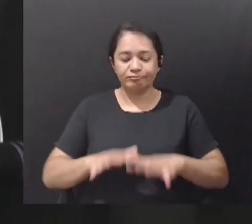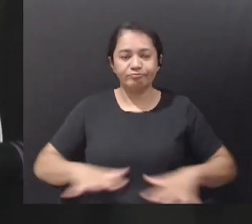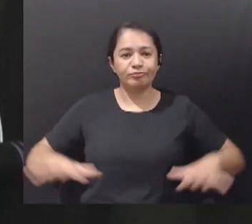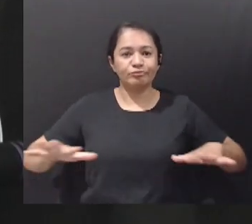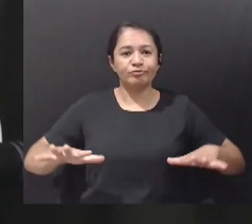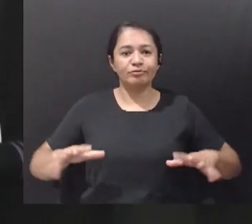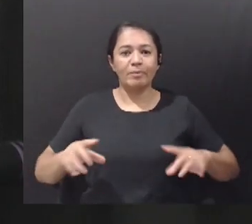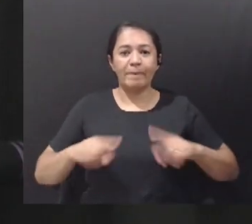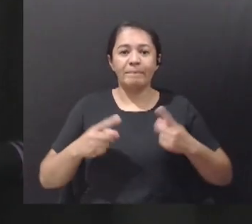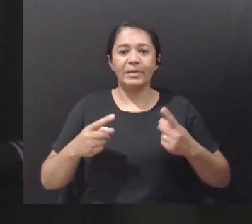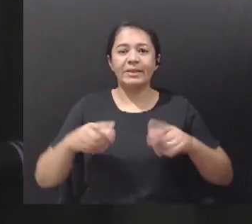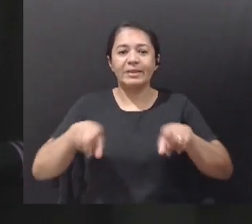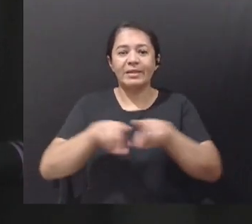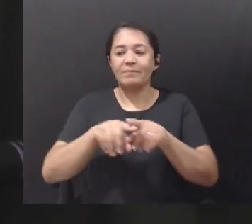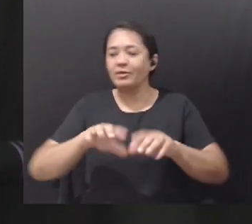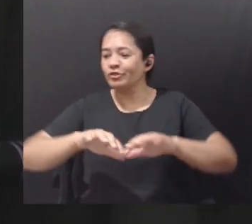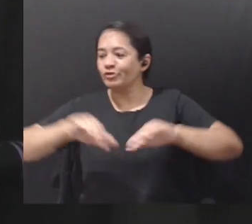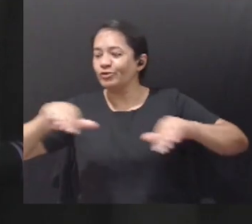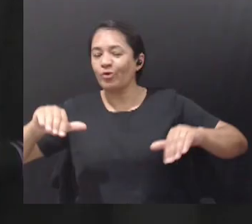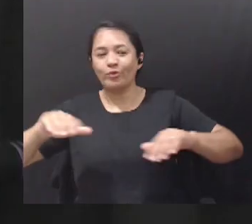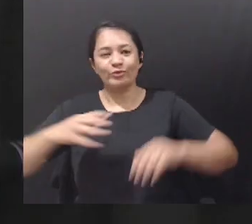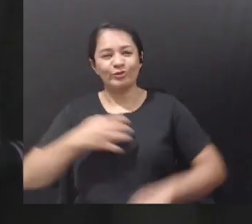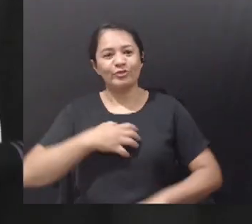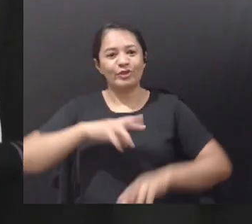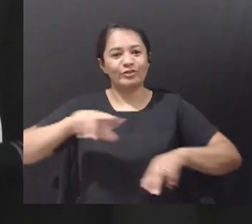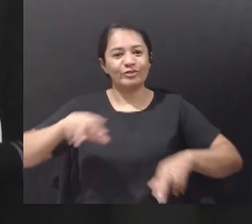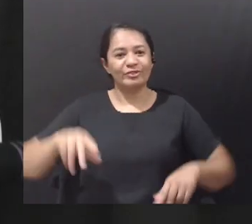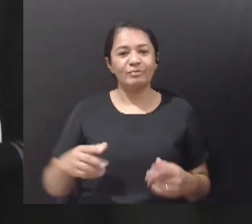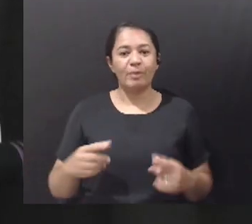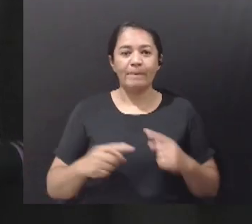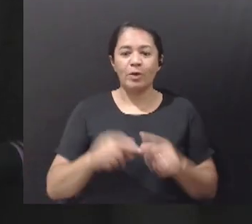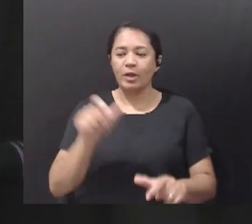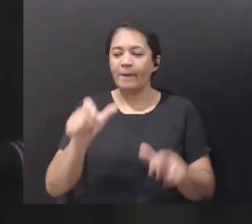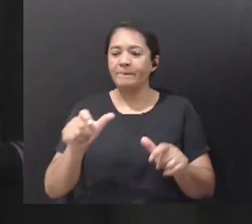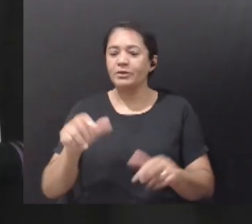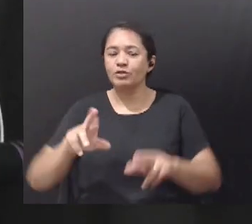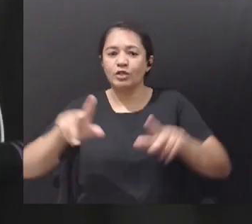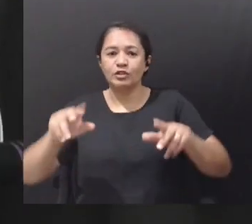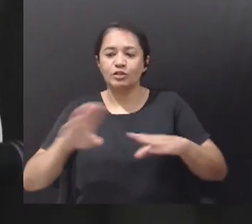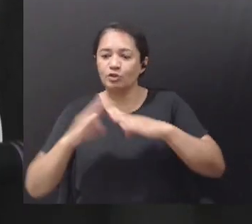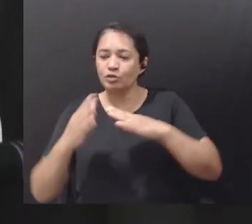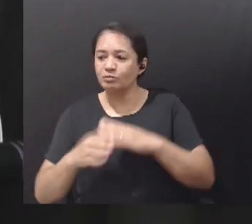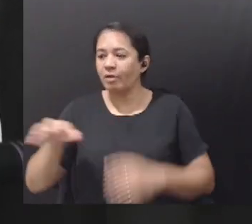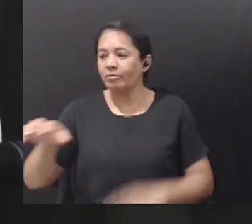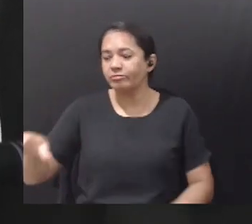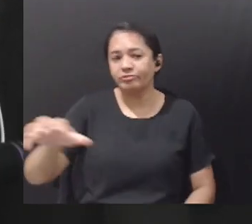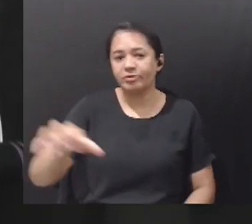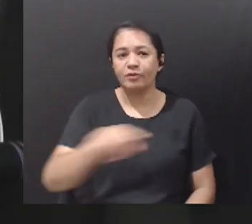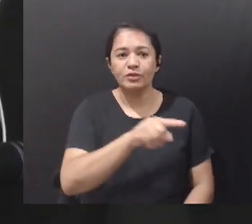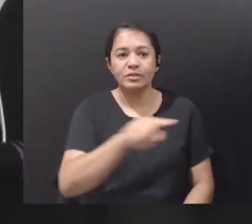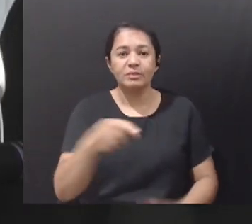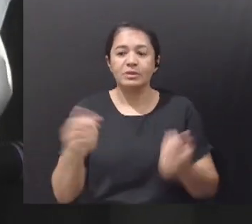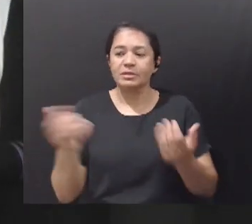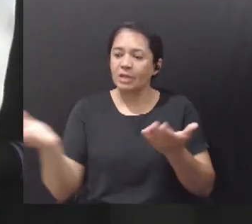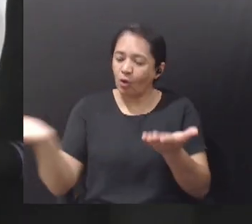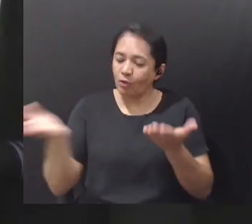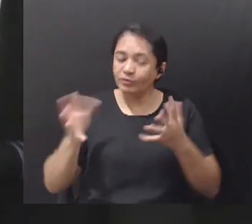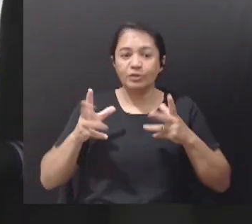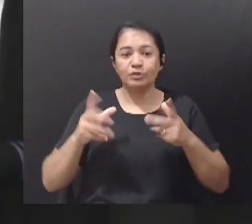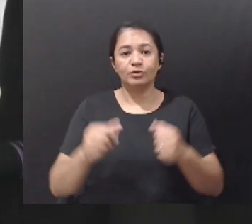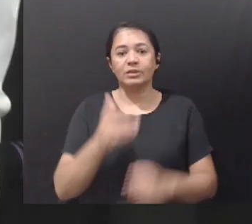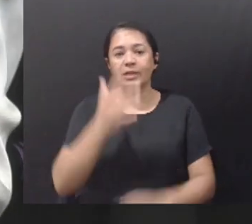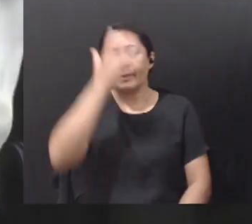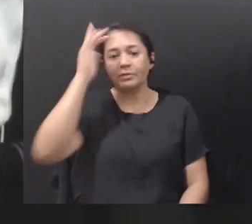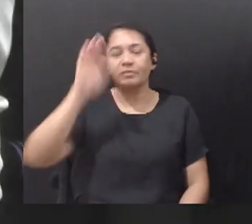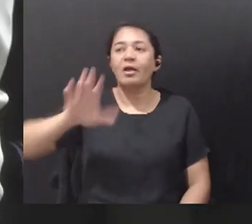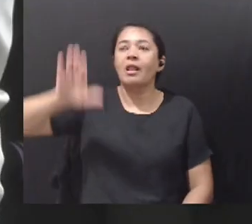heterogênea de outra, porque as pessoas são diferentes, os bairros, as regiões. Então, você tem que chamar todo mundo. Alguém pode levantar a mão em casa agora e